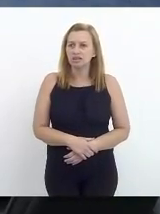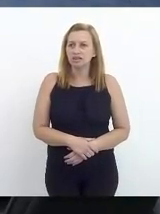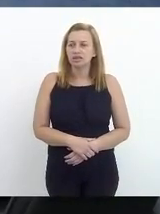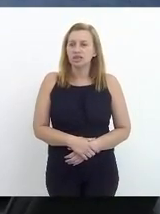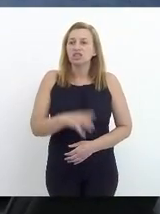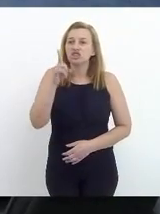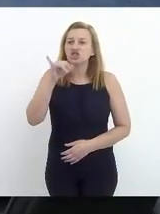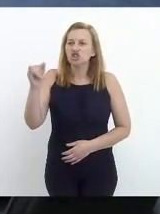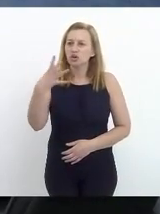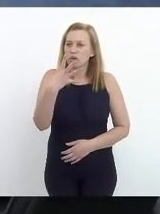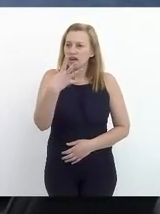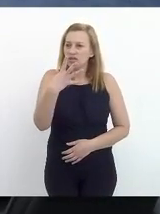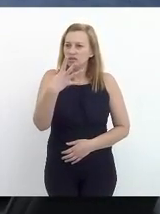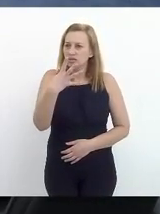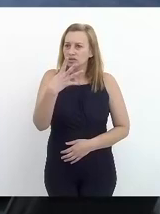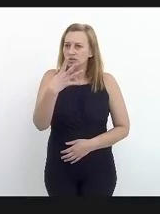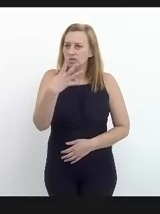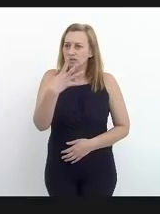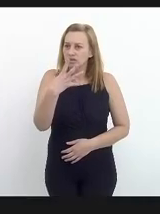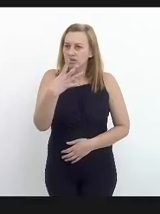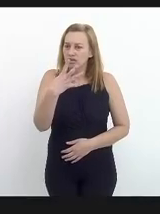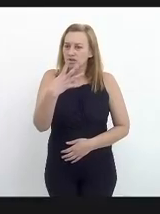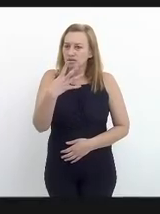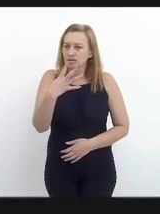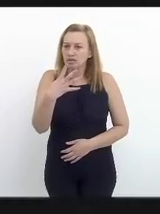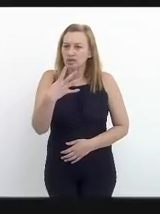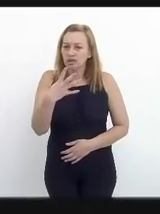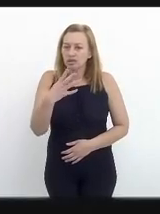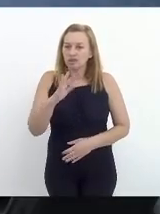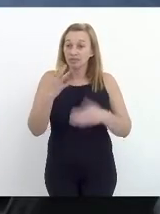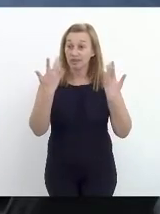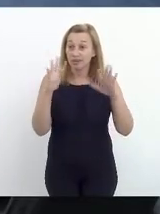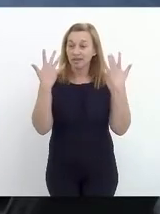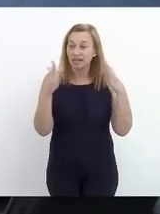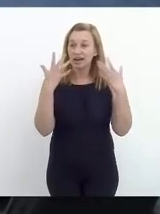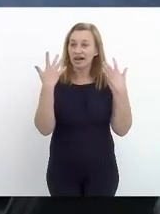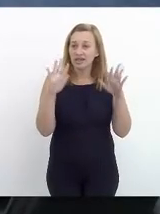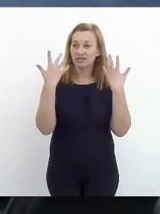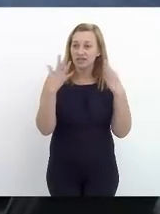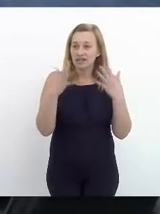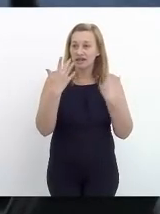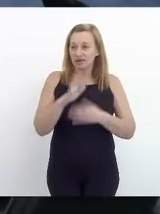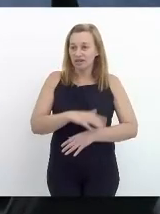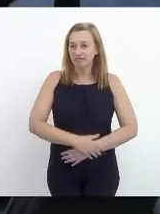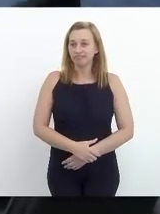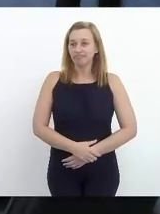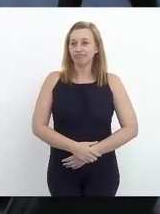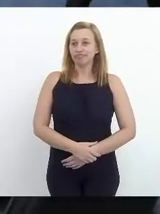É dia 4, né? Dia 4, eu não sei. Vou cantar parabéns. Tem parabéns aí.